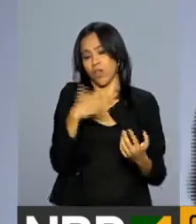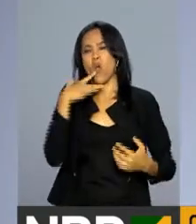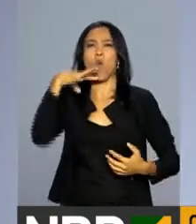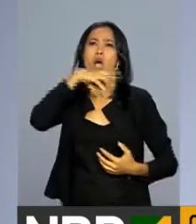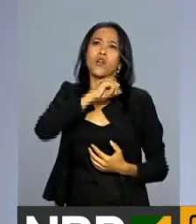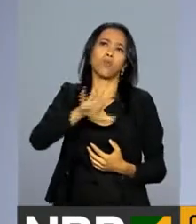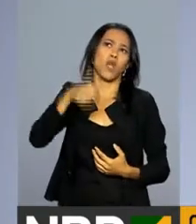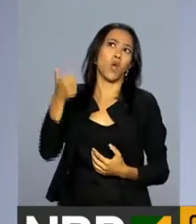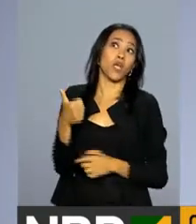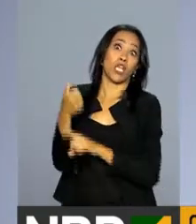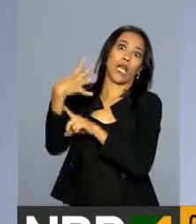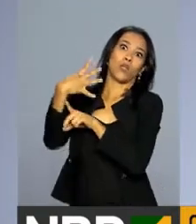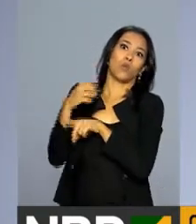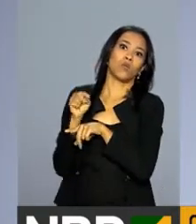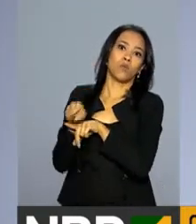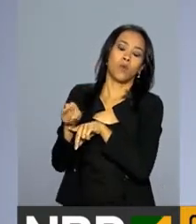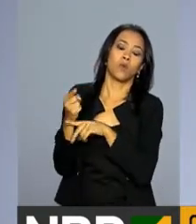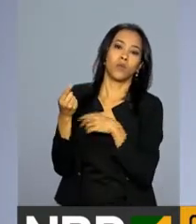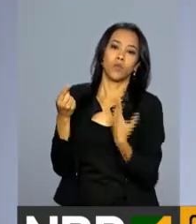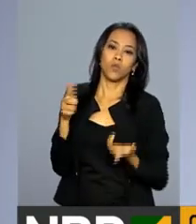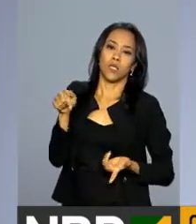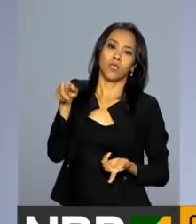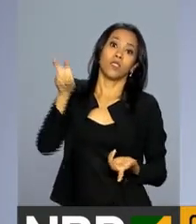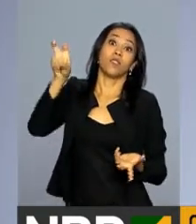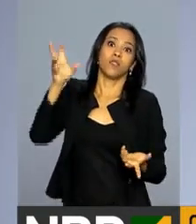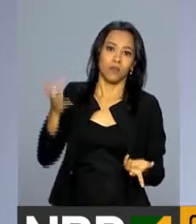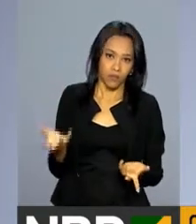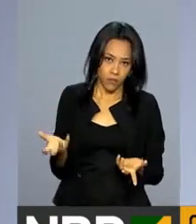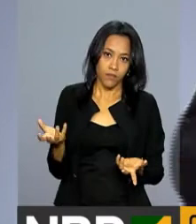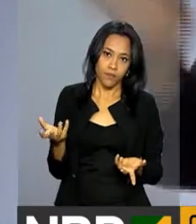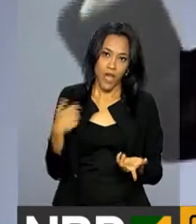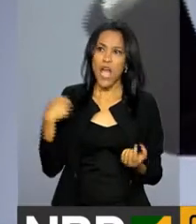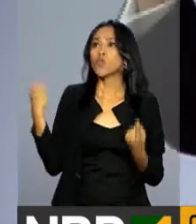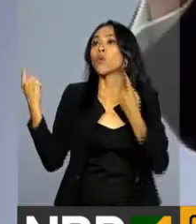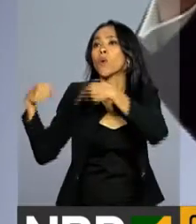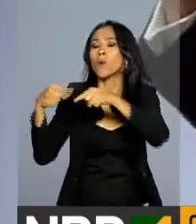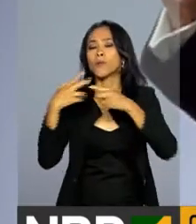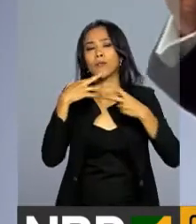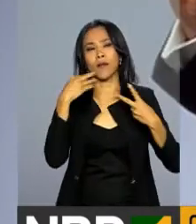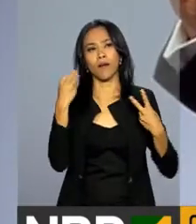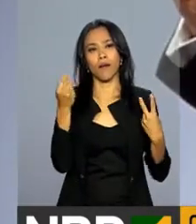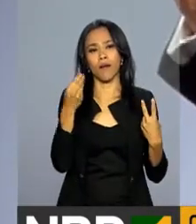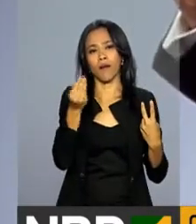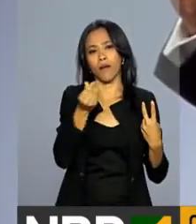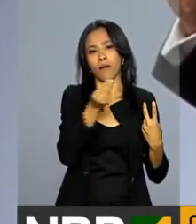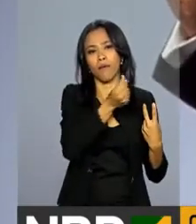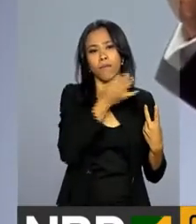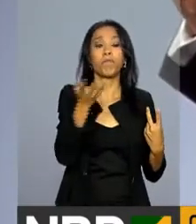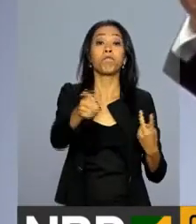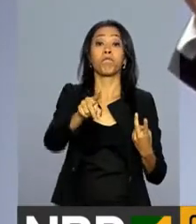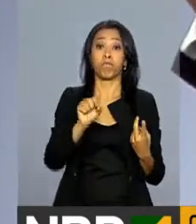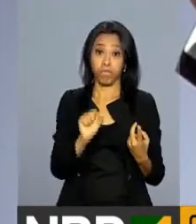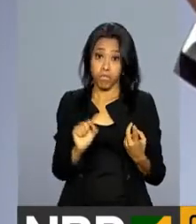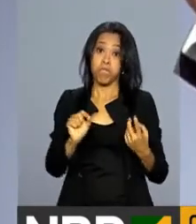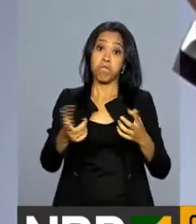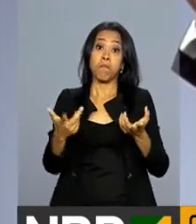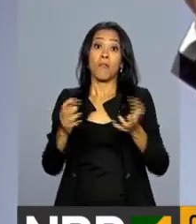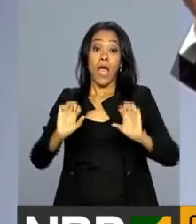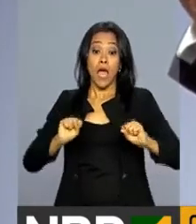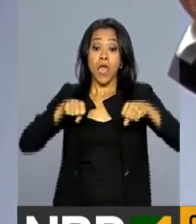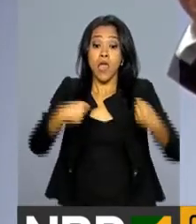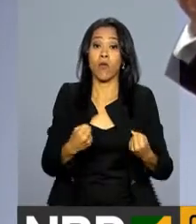aquela de 14.75 né eu sou contra a aa a recuperação das empresas